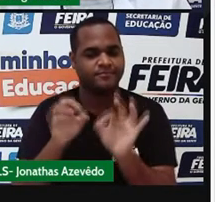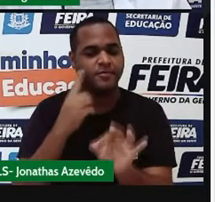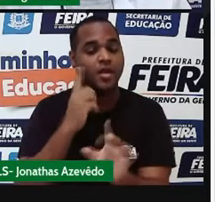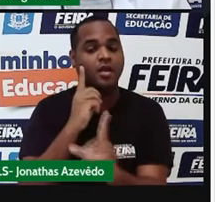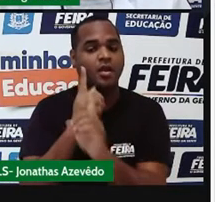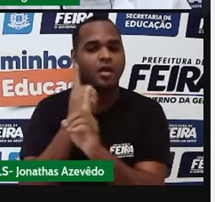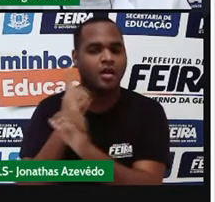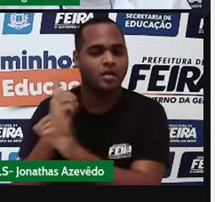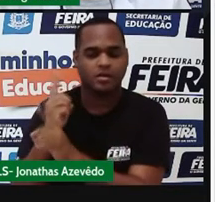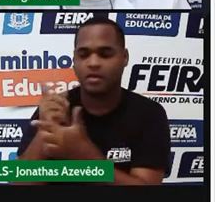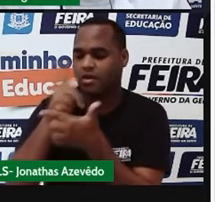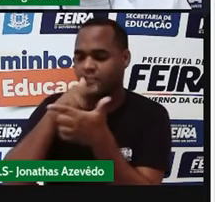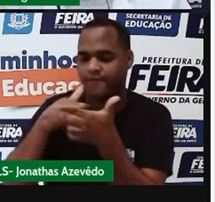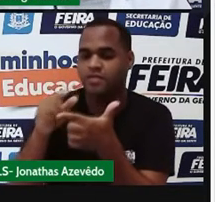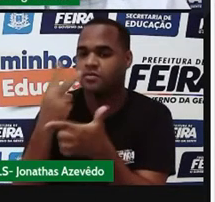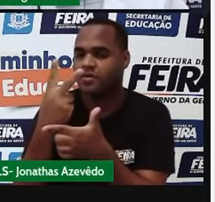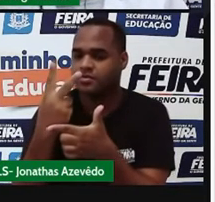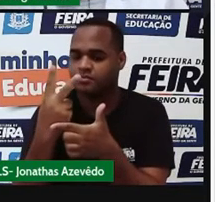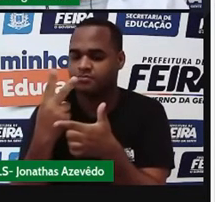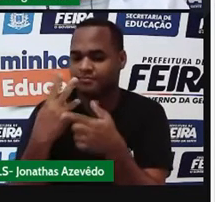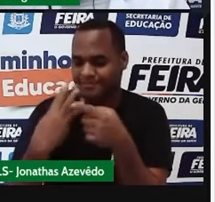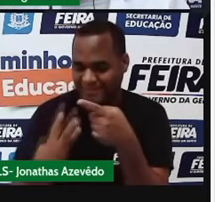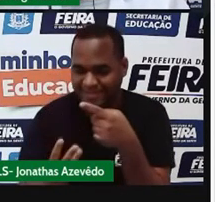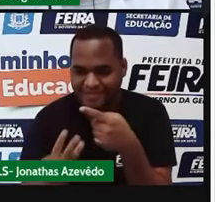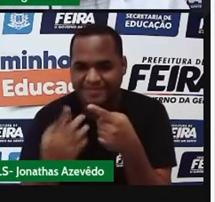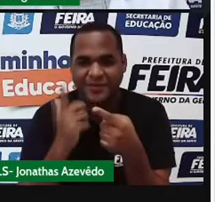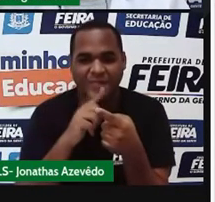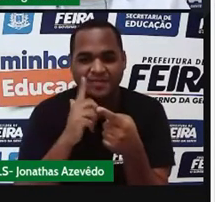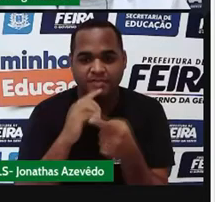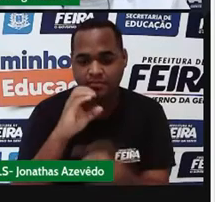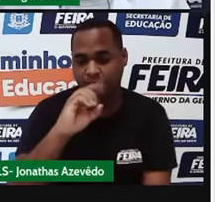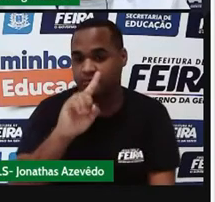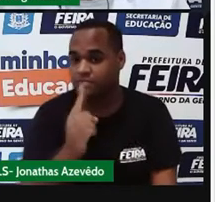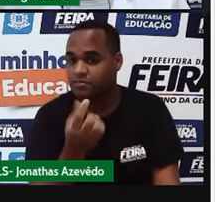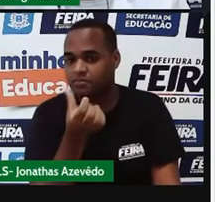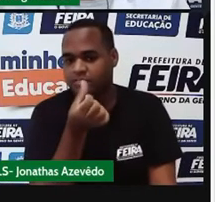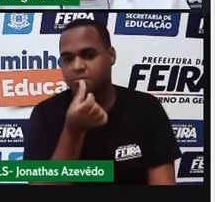quando dividiu 2 por 3 a gente encontrou